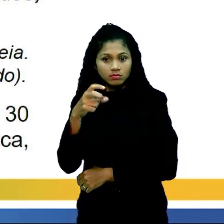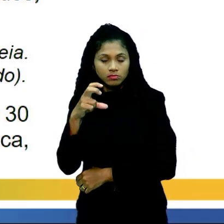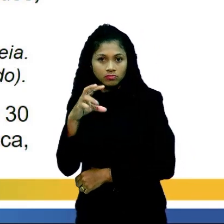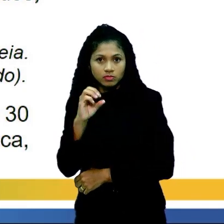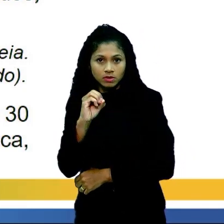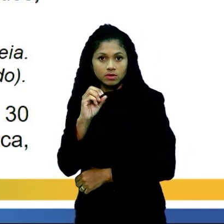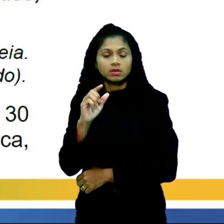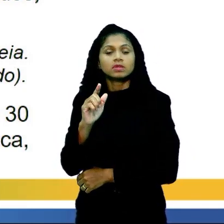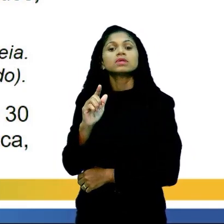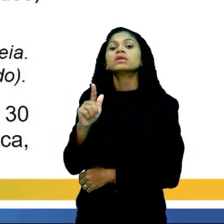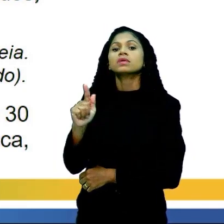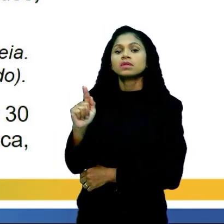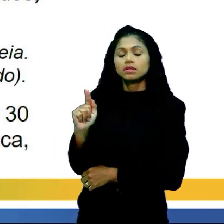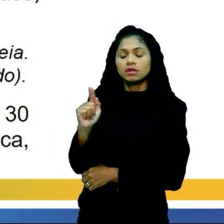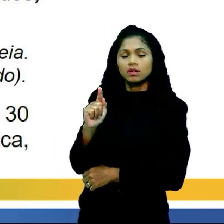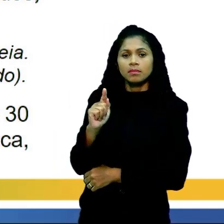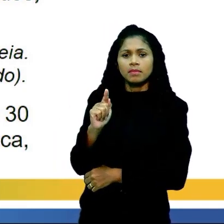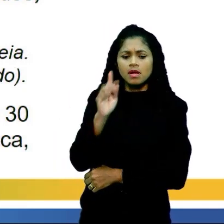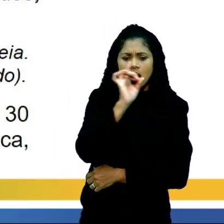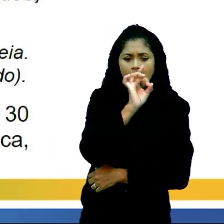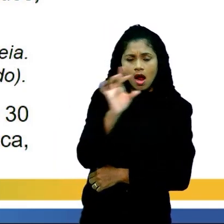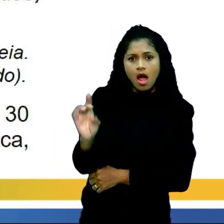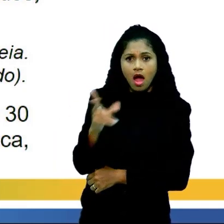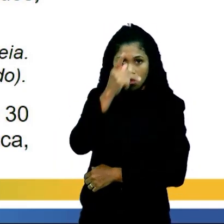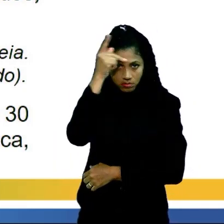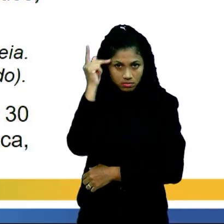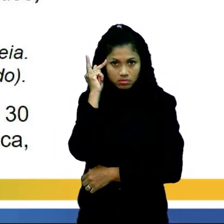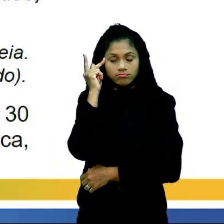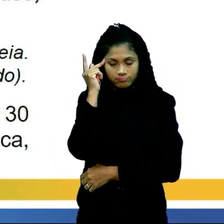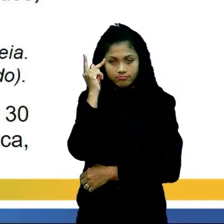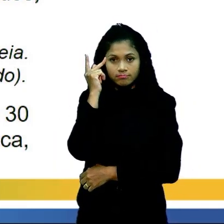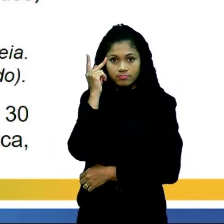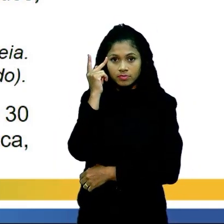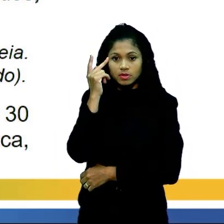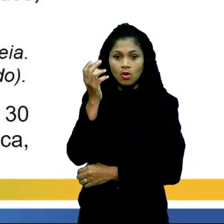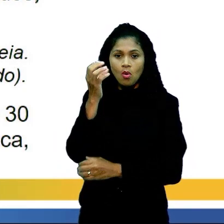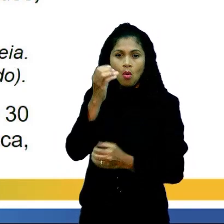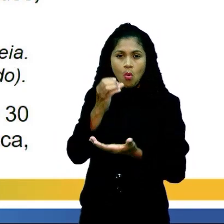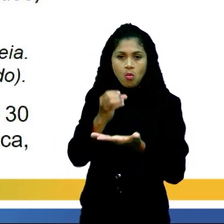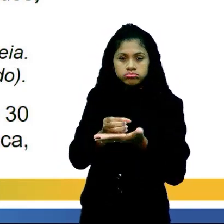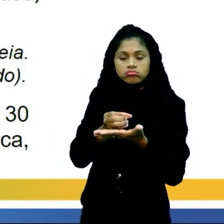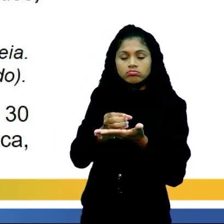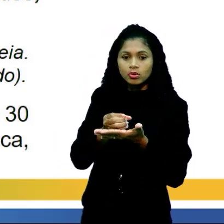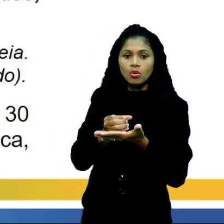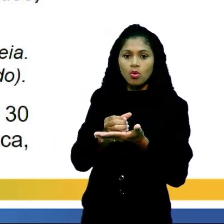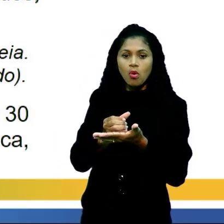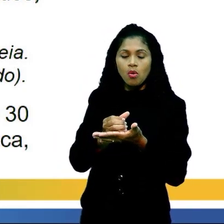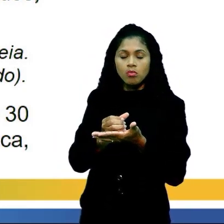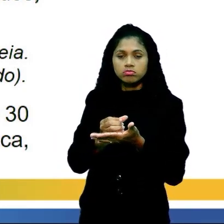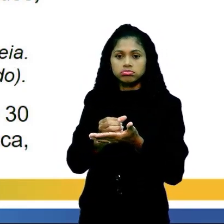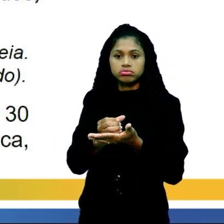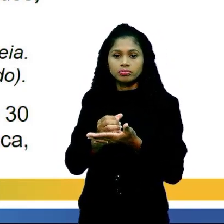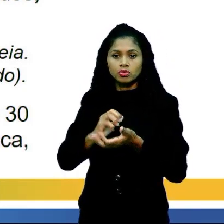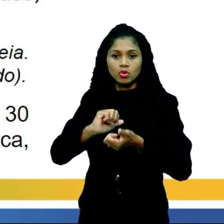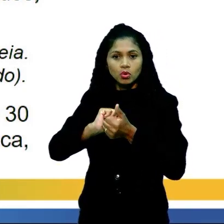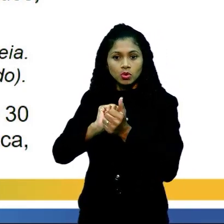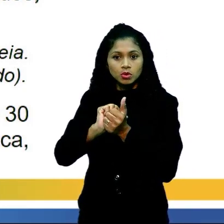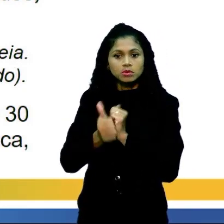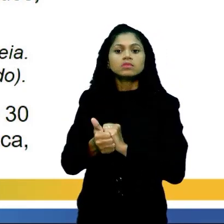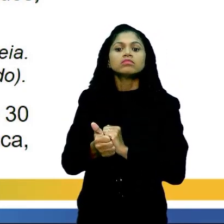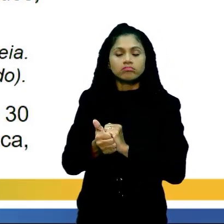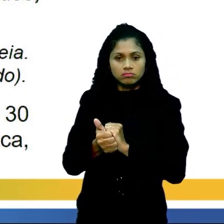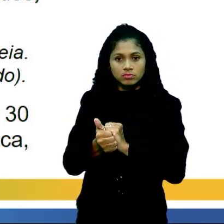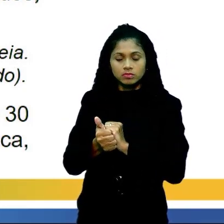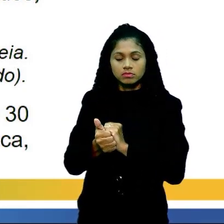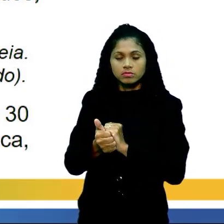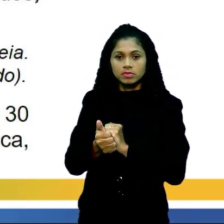carne para cada pessoa. Um copo americano cheio de arroz rende o suficiente